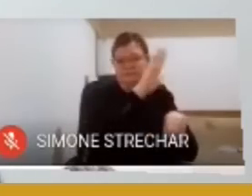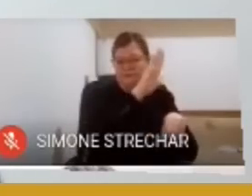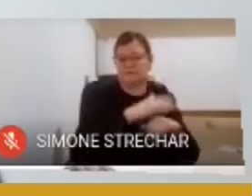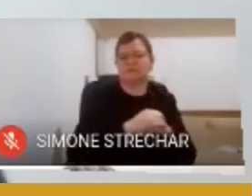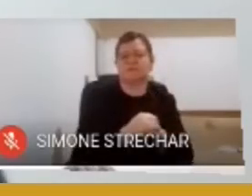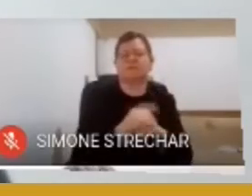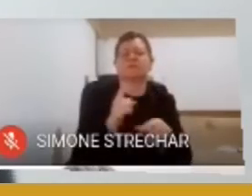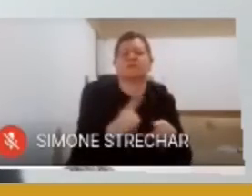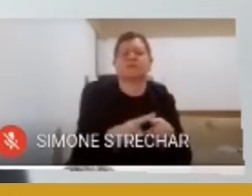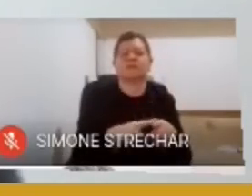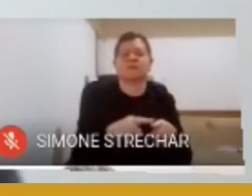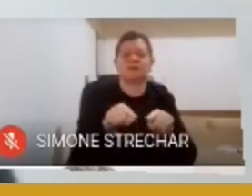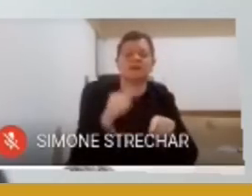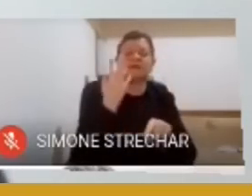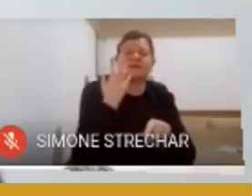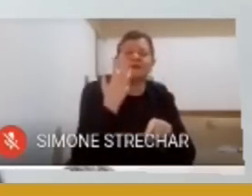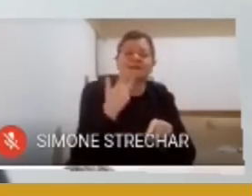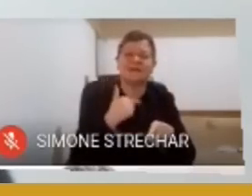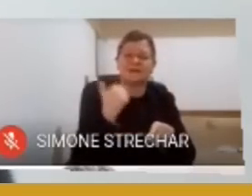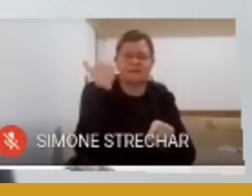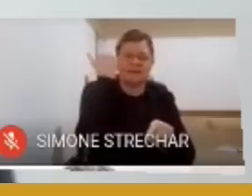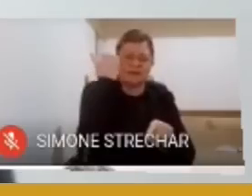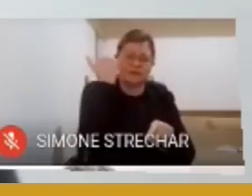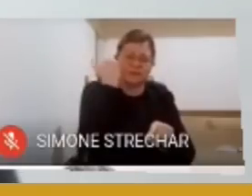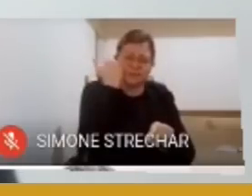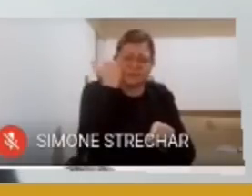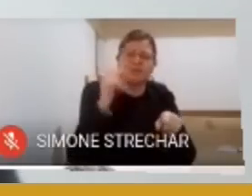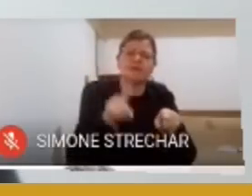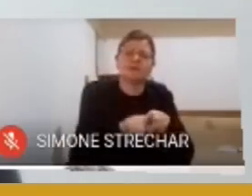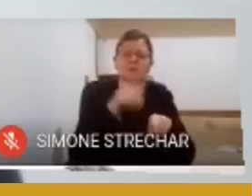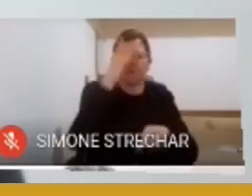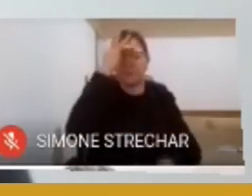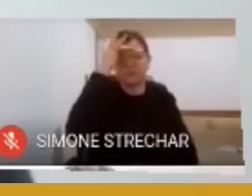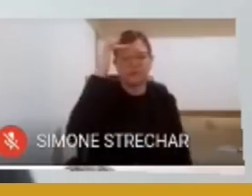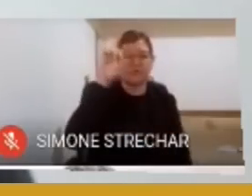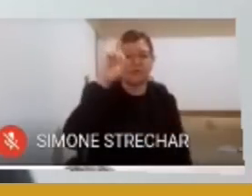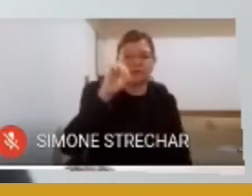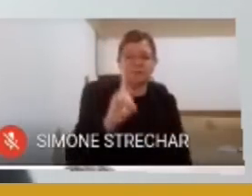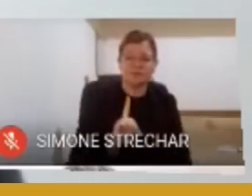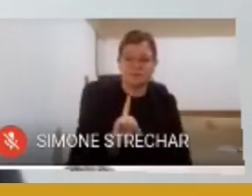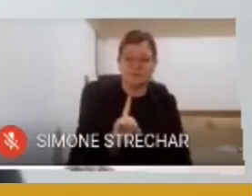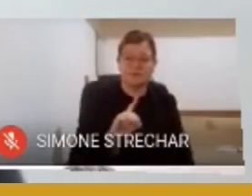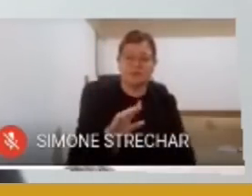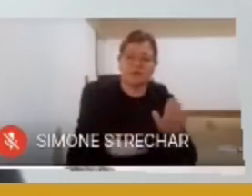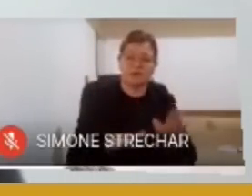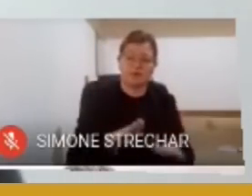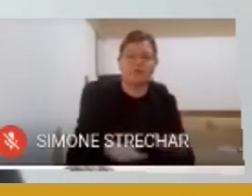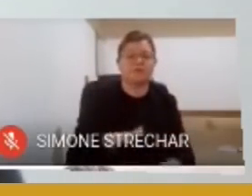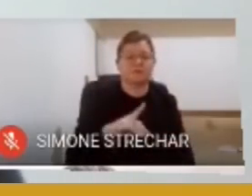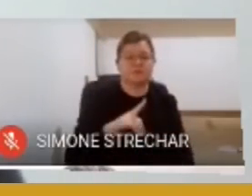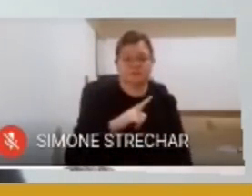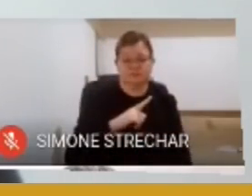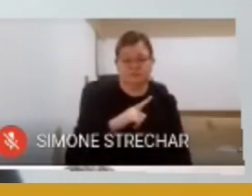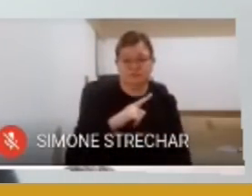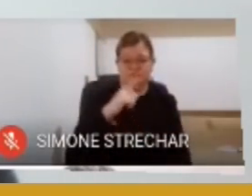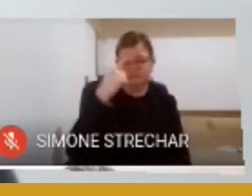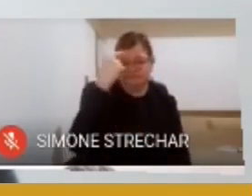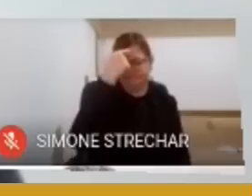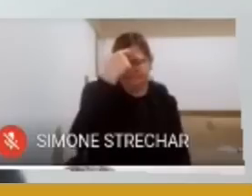deficiência intelectual, com deficiência física, que não conseguem se defender de uma violência